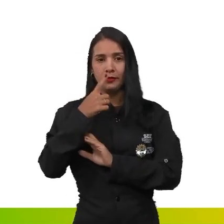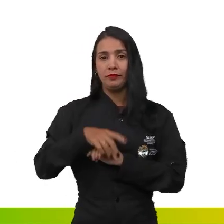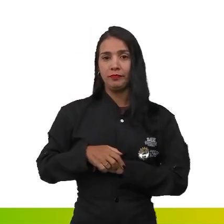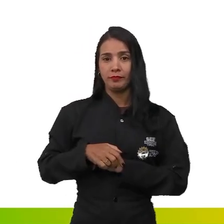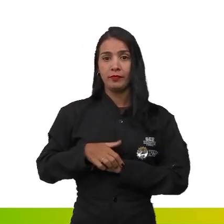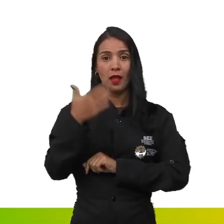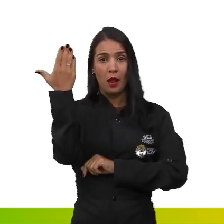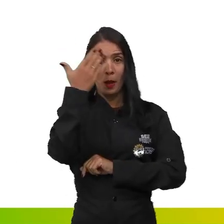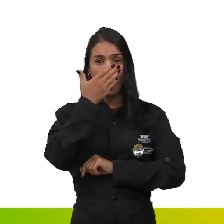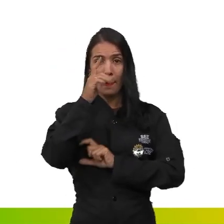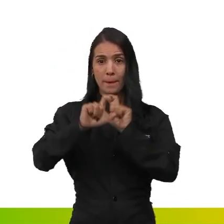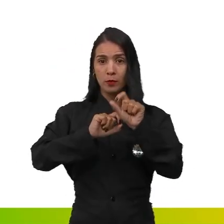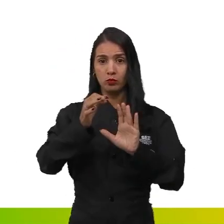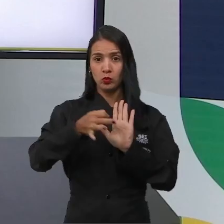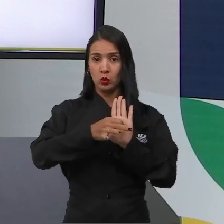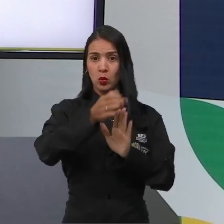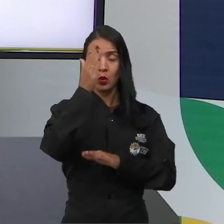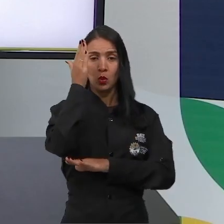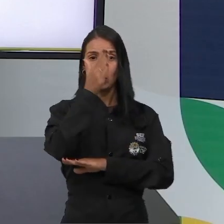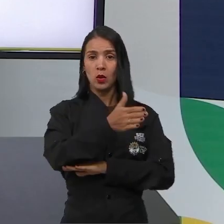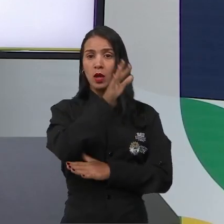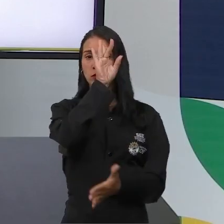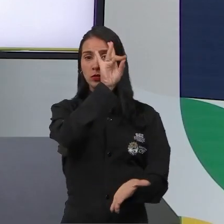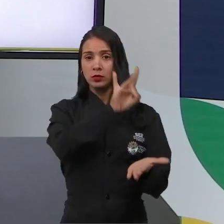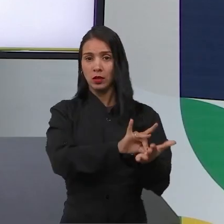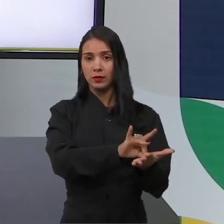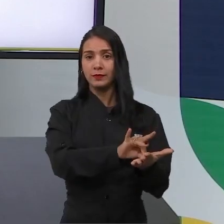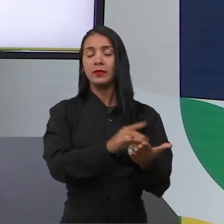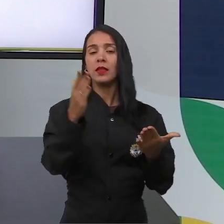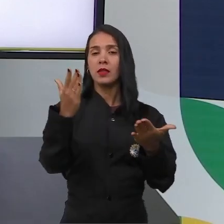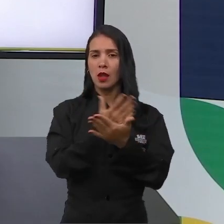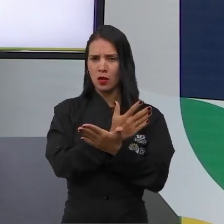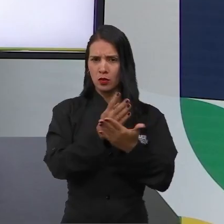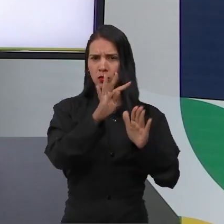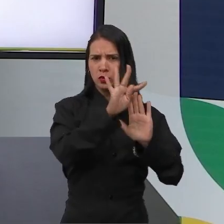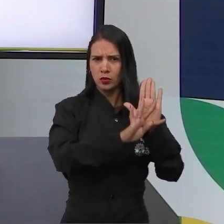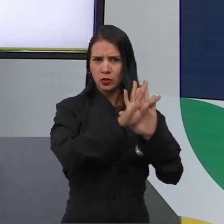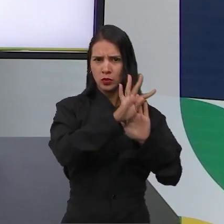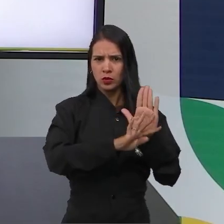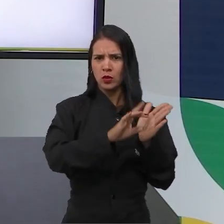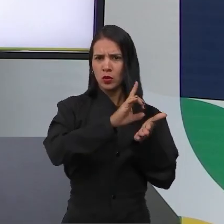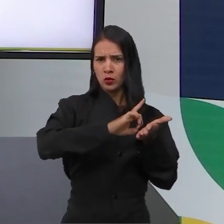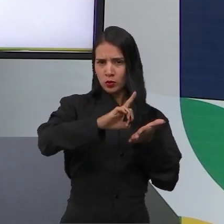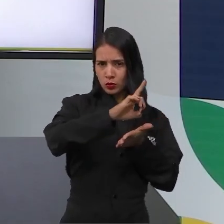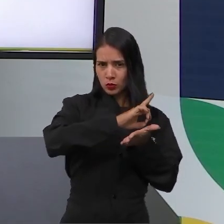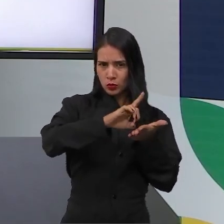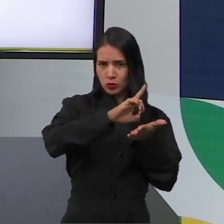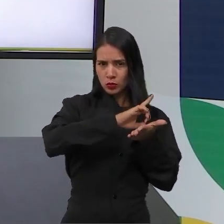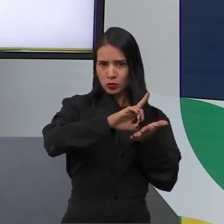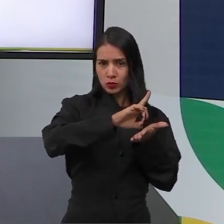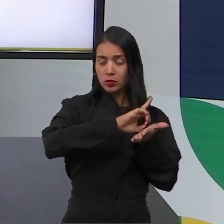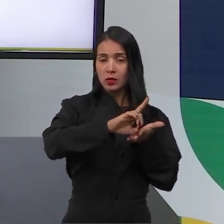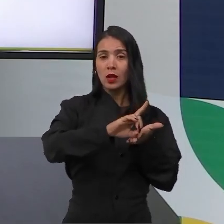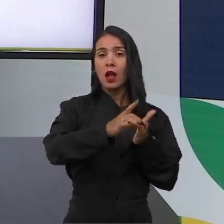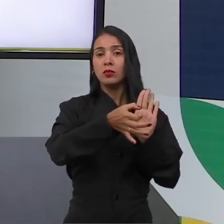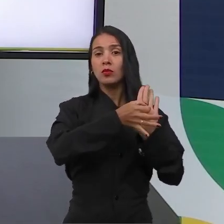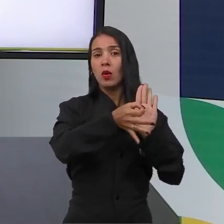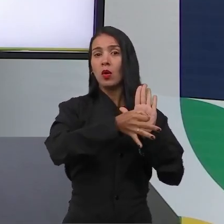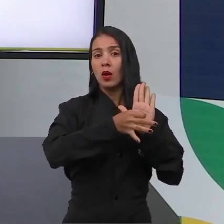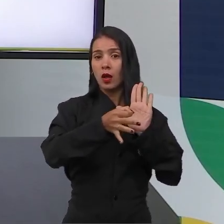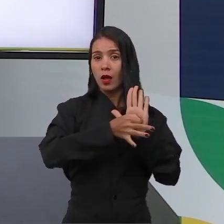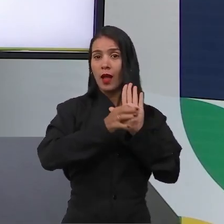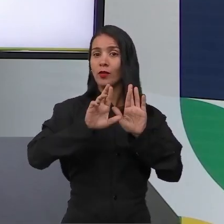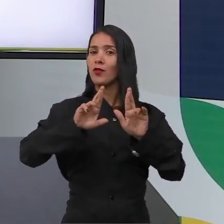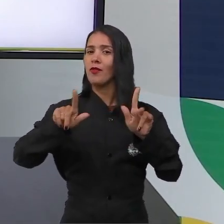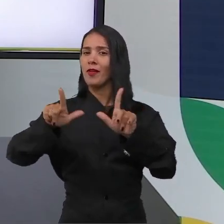diretas. Não significa dizer que em um texto ali argumentativo, você não vai colocar a sua opinião. Texto argumentativo, notícia não